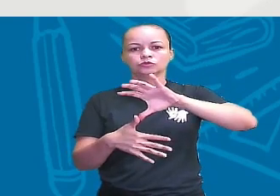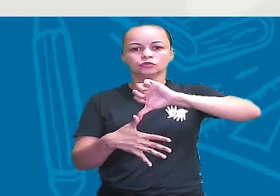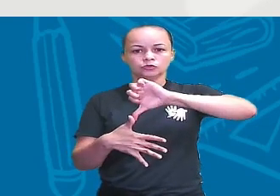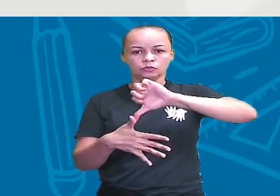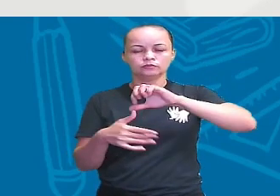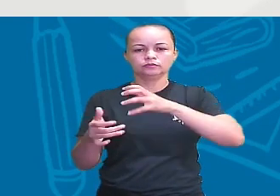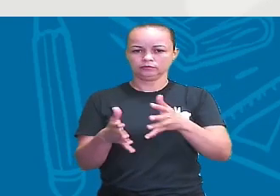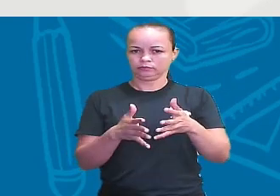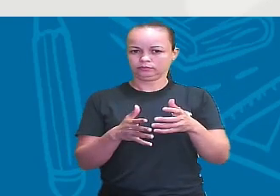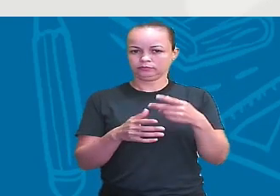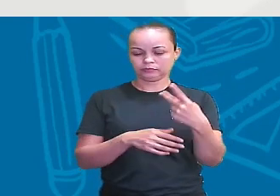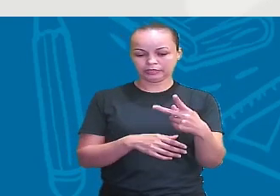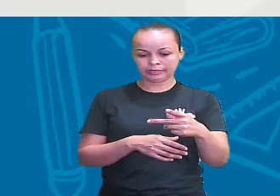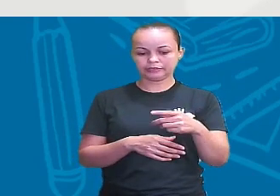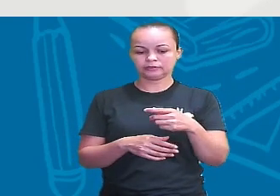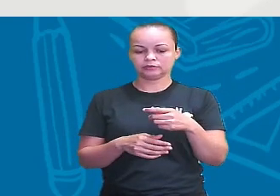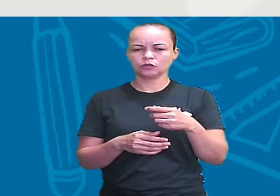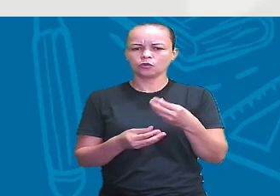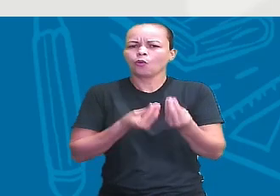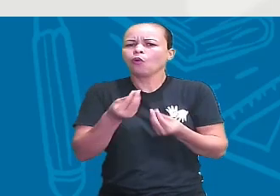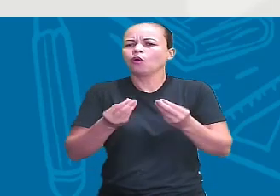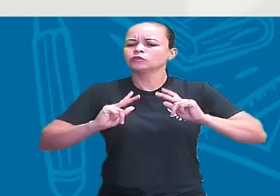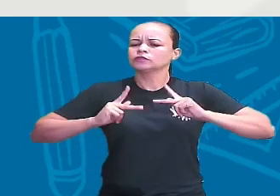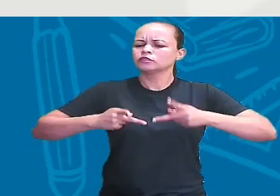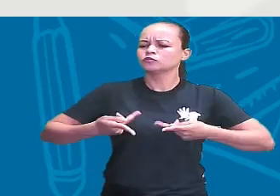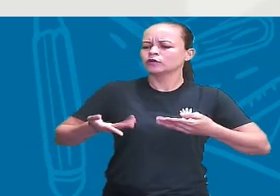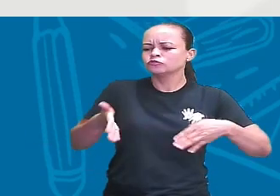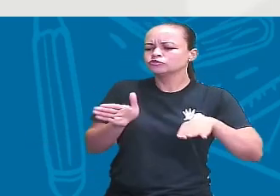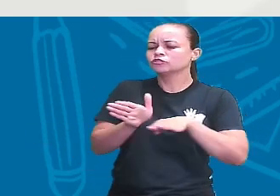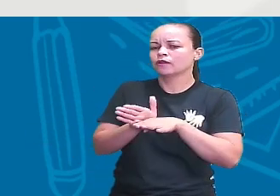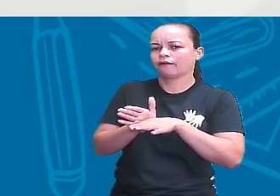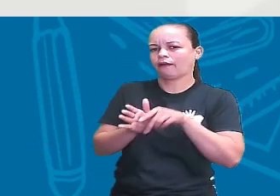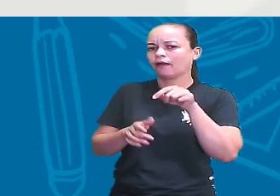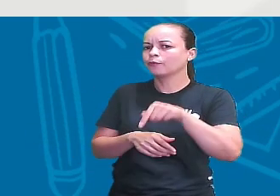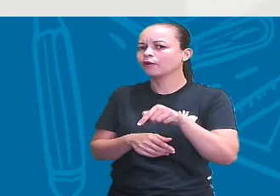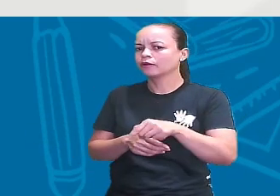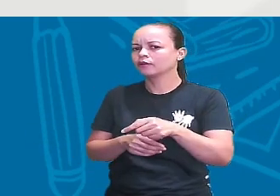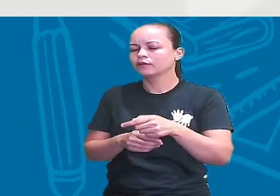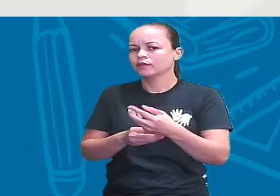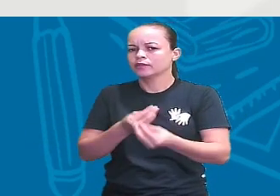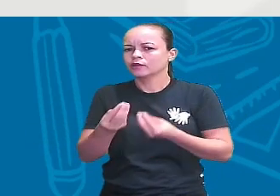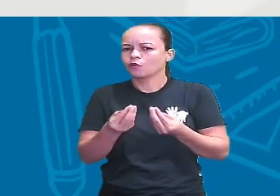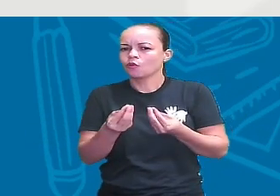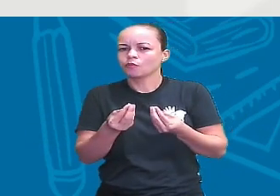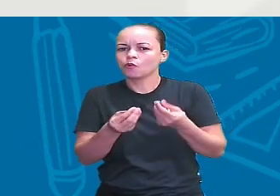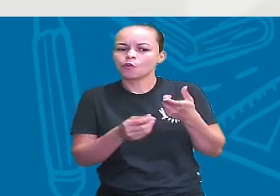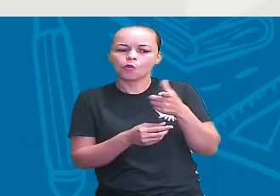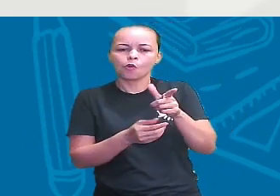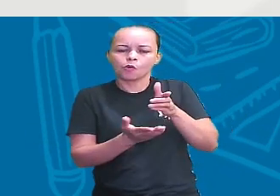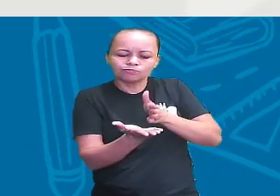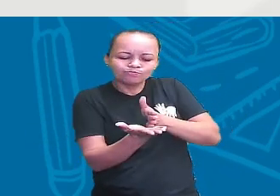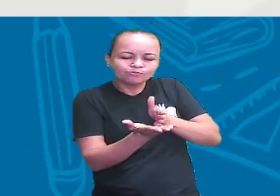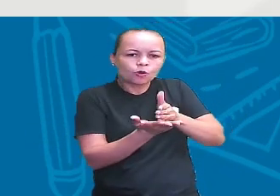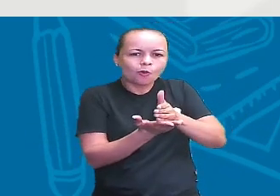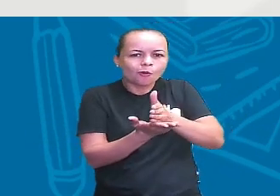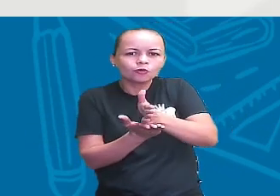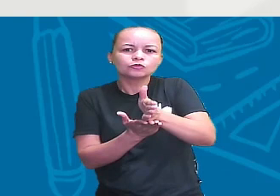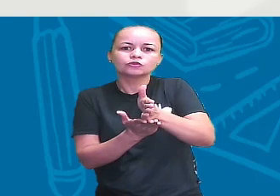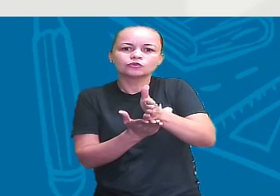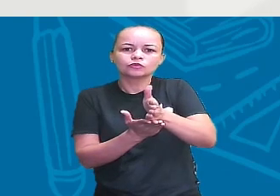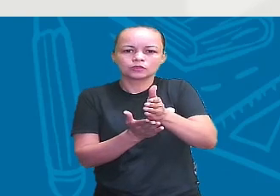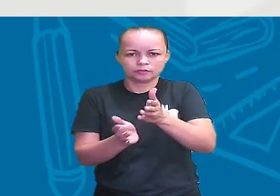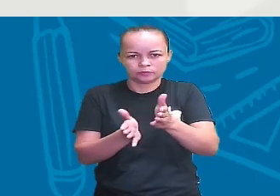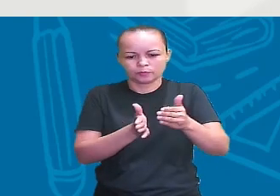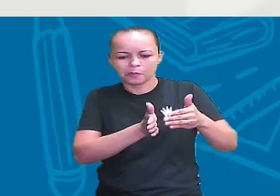arqueológicos que eram da América do Sul, esses seres humanos, como é que eles chegaram? Eles tiveram que chegar de uma outra forma, por uma outra via, tiveram que fazer um